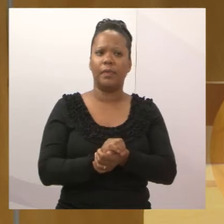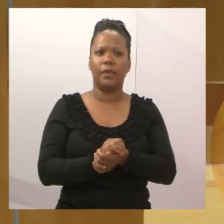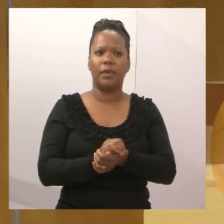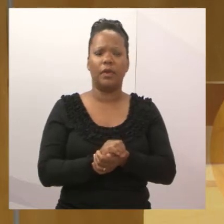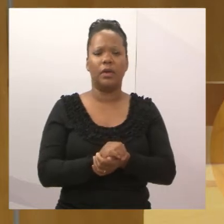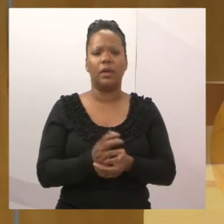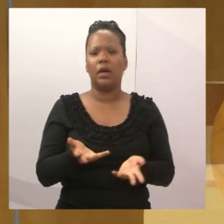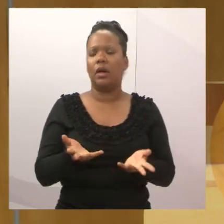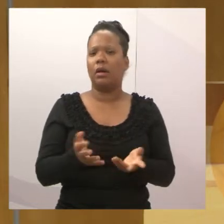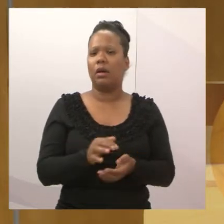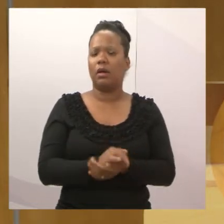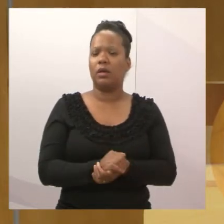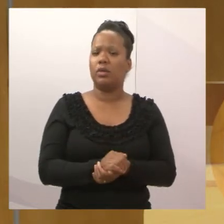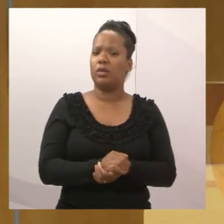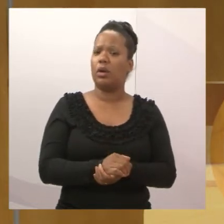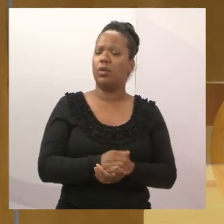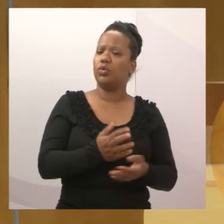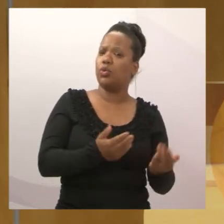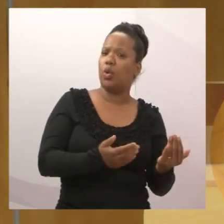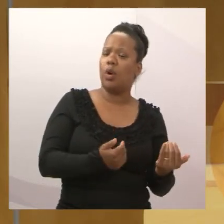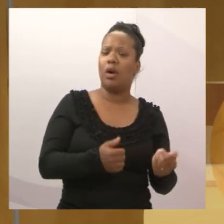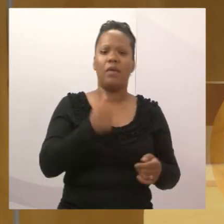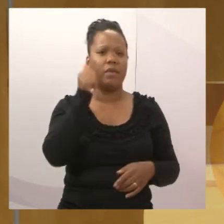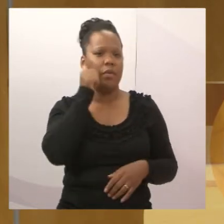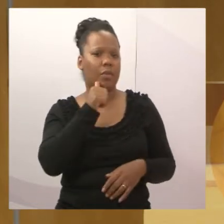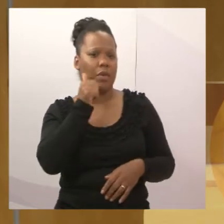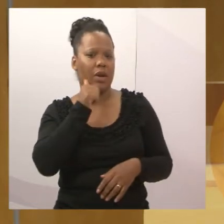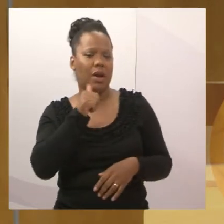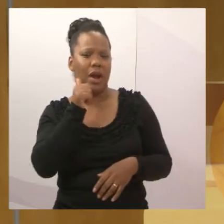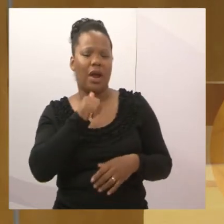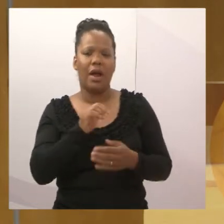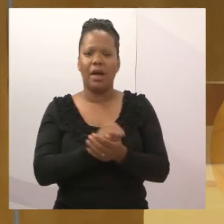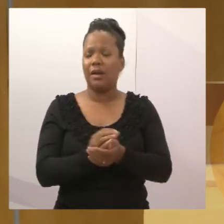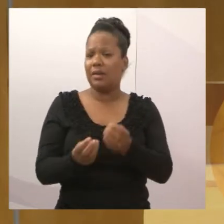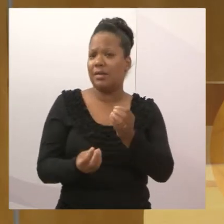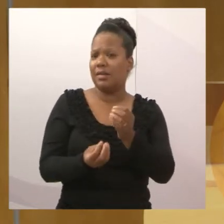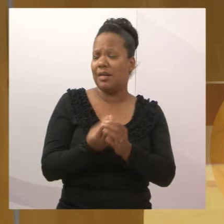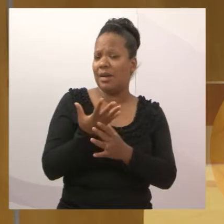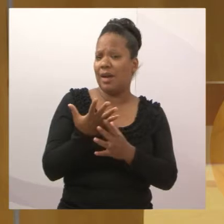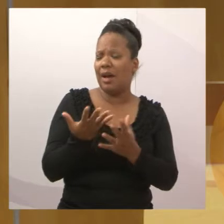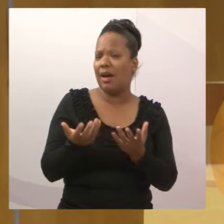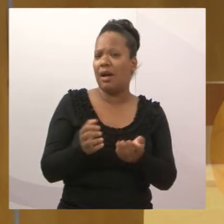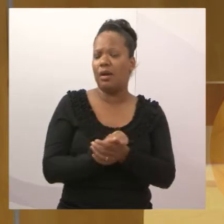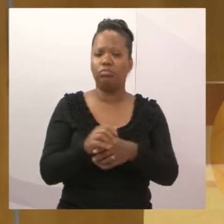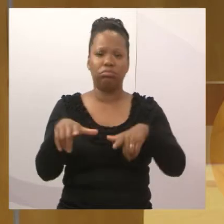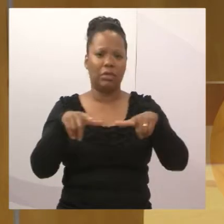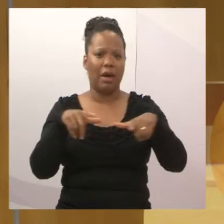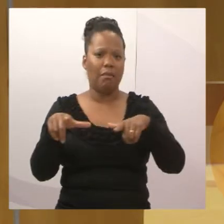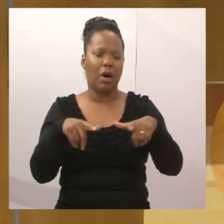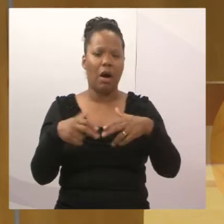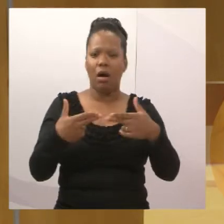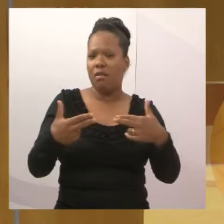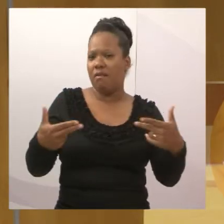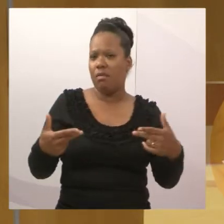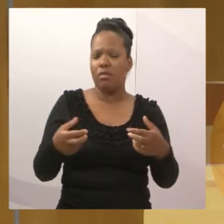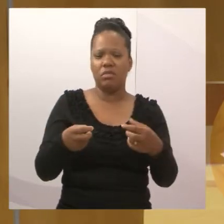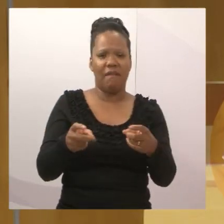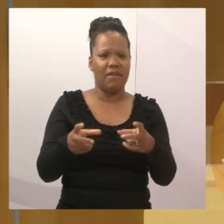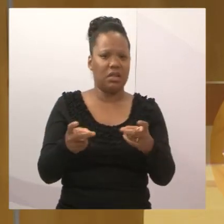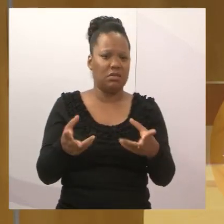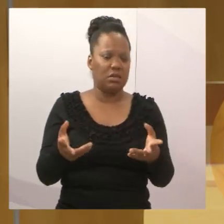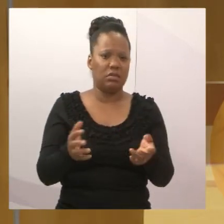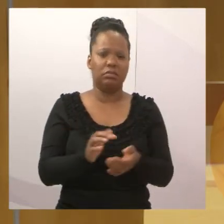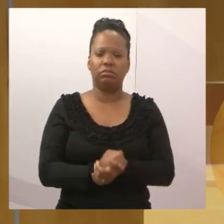da juventude, da mulher. Eu acho que está precisando muito desenvolver mais esses programas na nossa cidade.